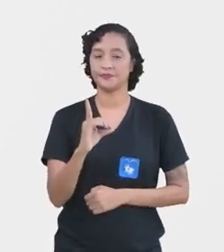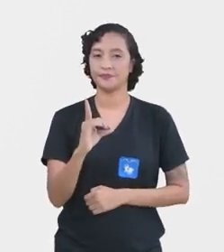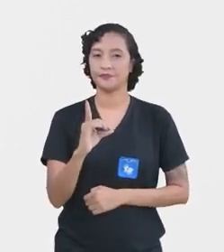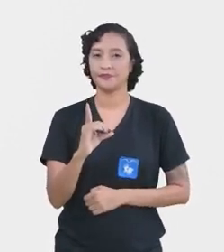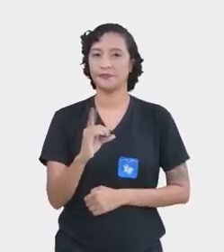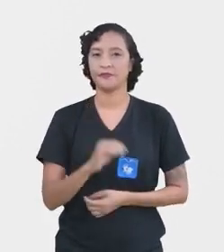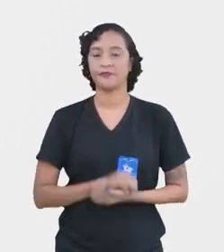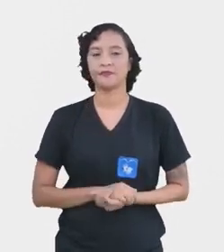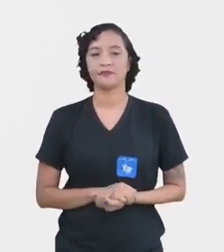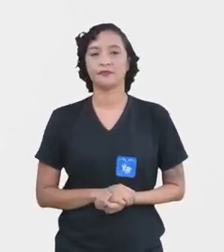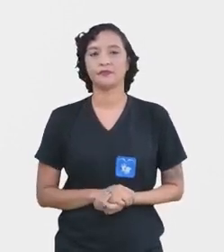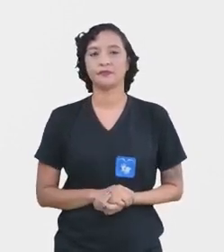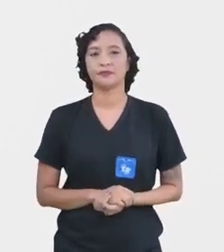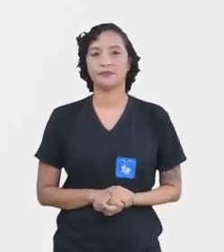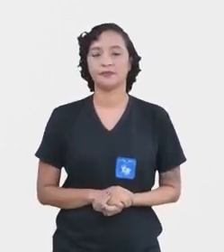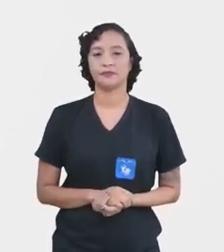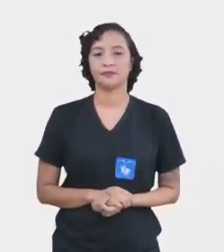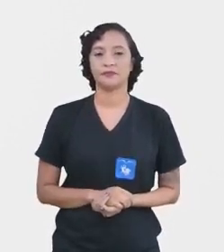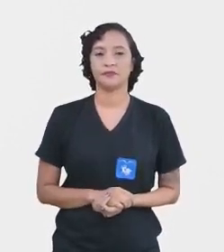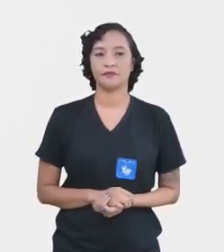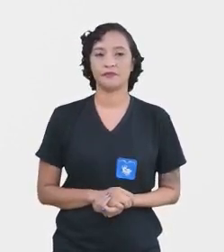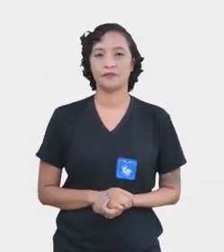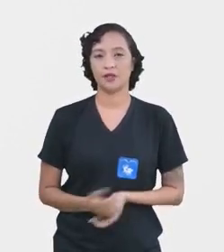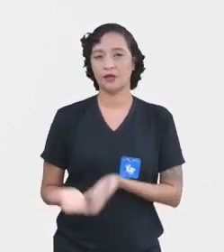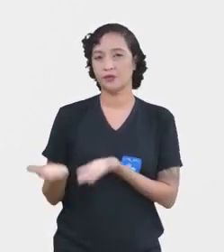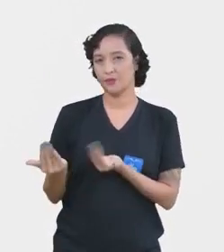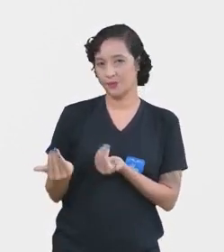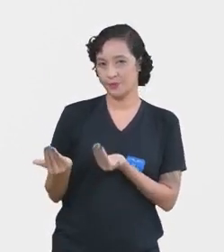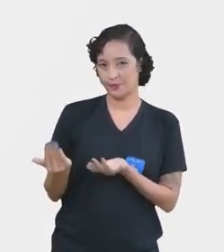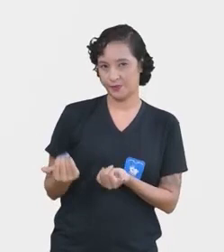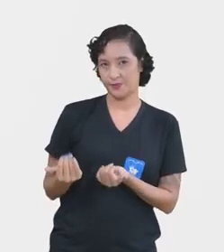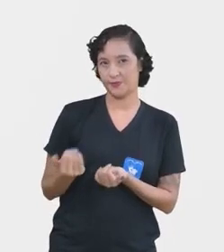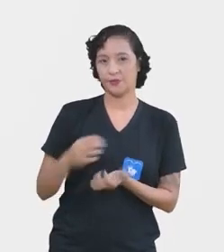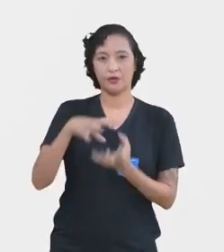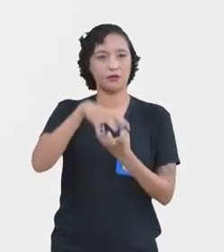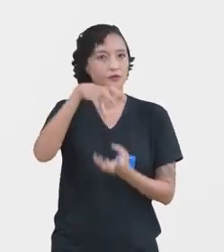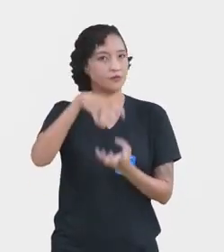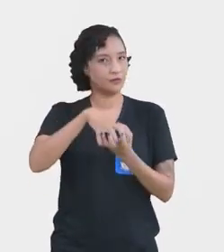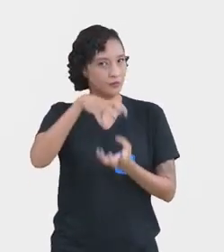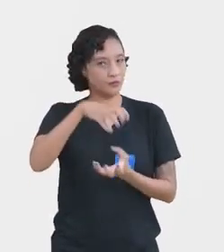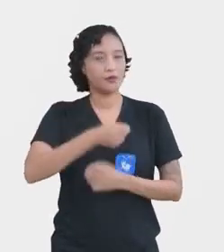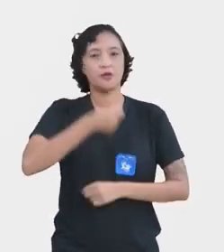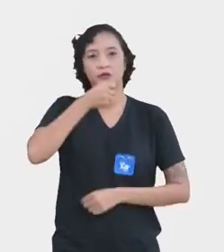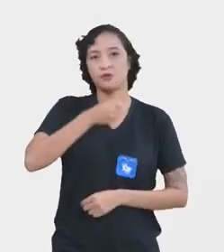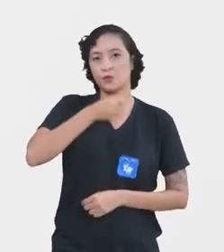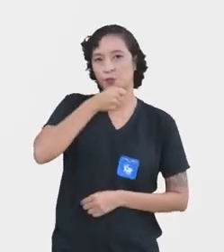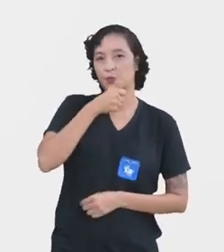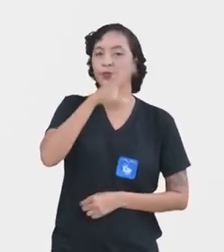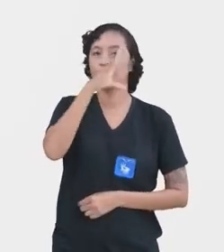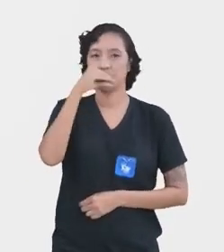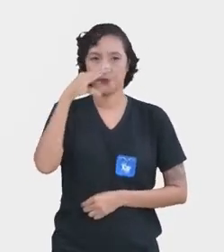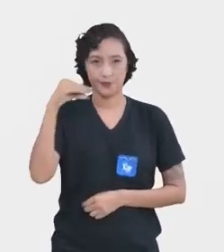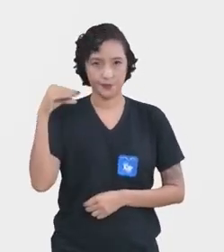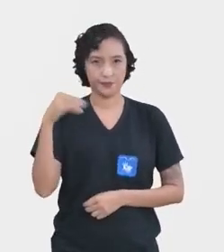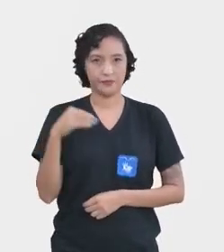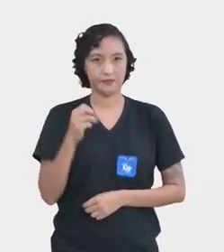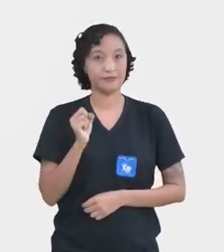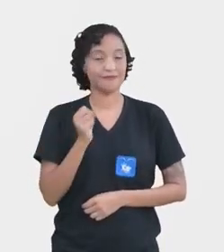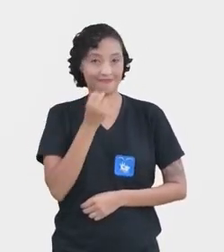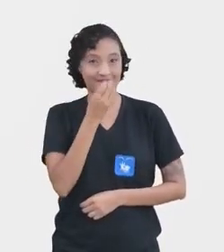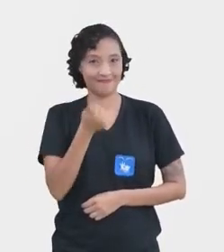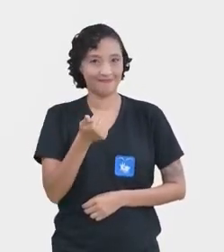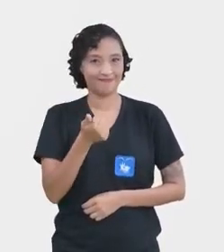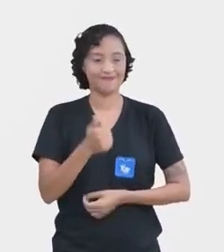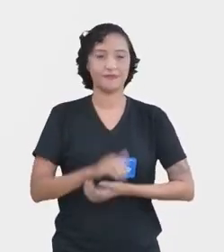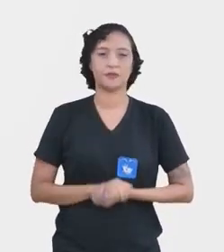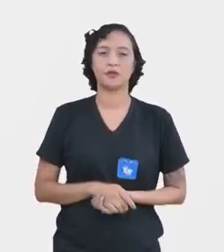eu coloco como opção para vocês, adolescência, adulto, idoso e infância. Tudo bem? Vejam qual é